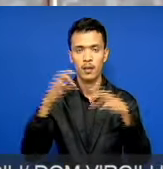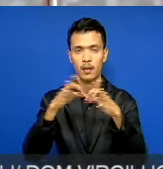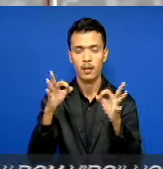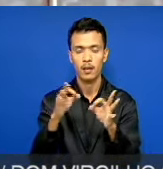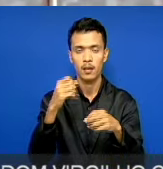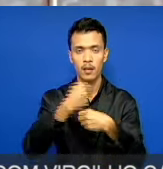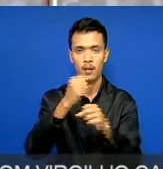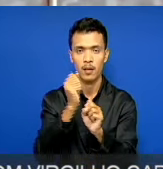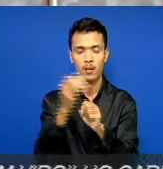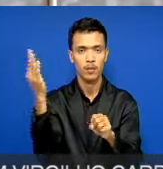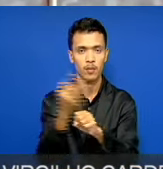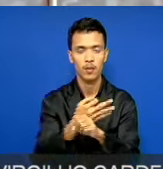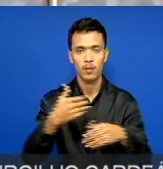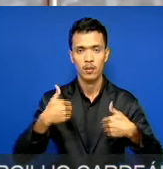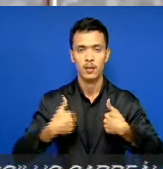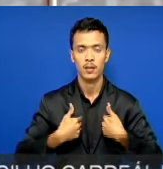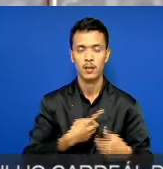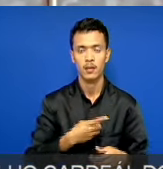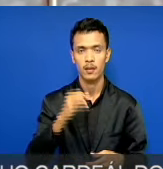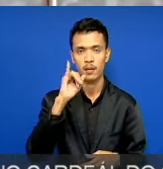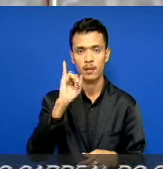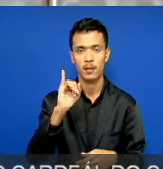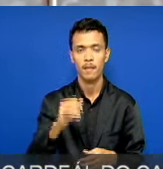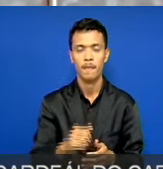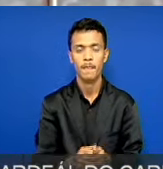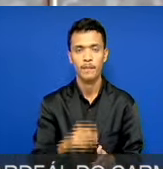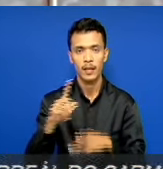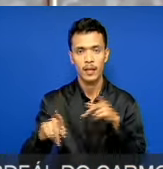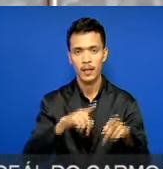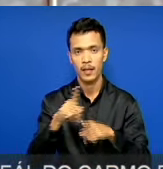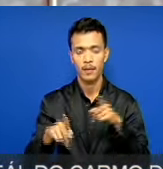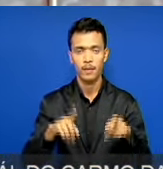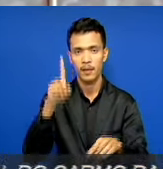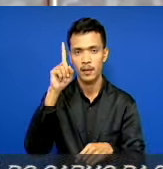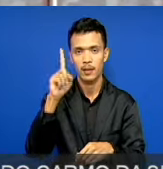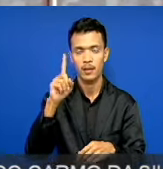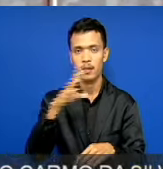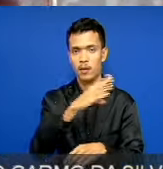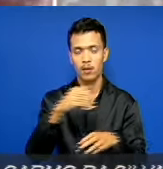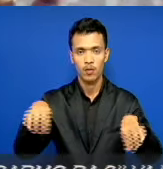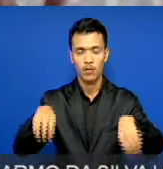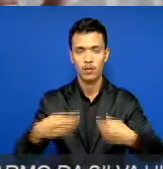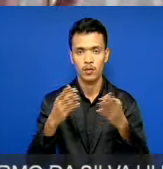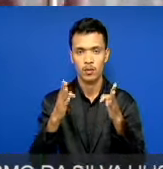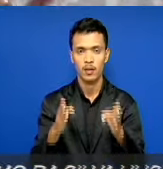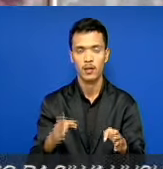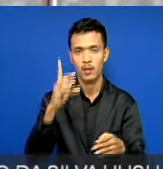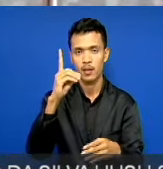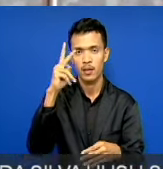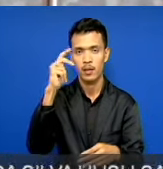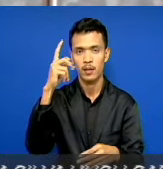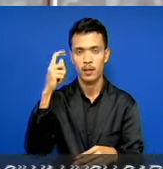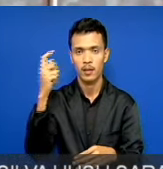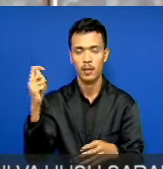de documentos, não vai tu mais tratam. Hanhalo nem maladia. Agora se é uma ida, por exemplo, se funcionário de NTT, por exemplo, é,